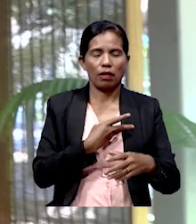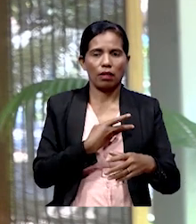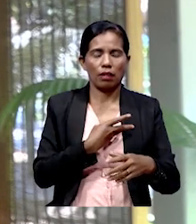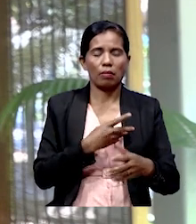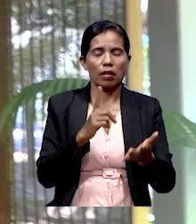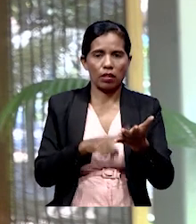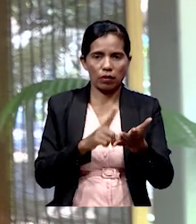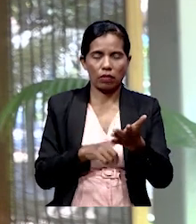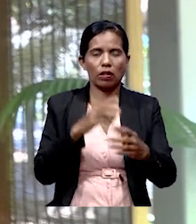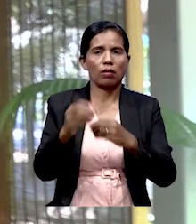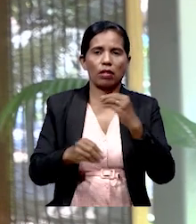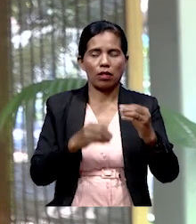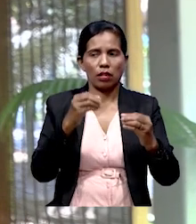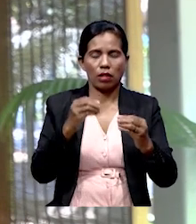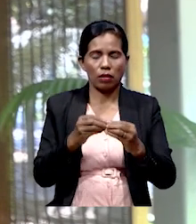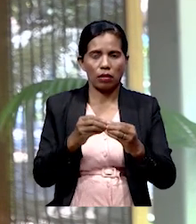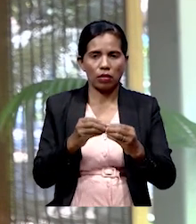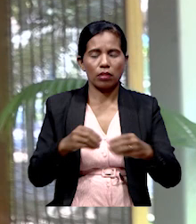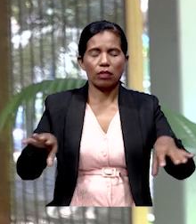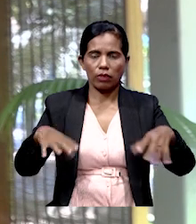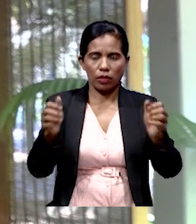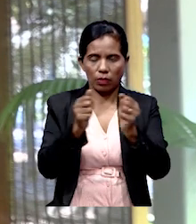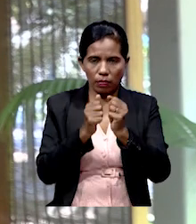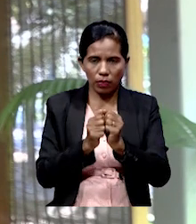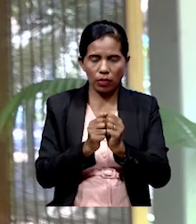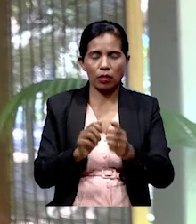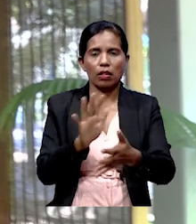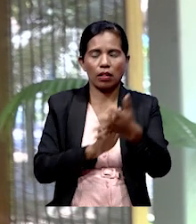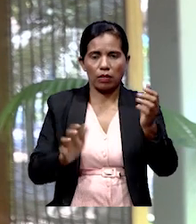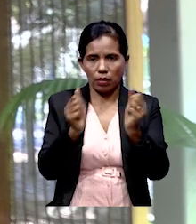Discutei com a inauguração, Presidente.